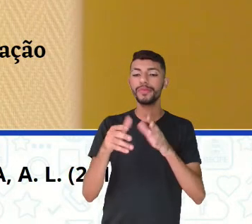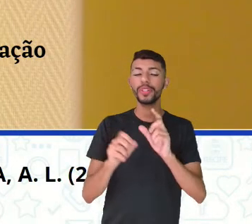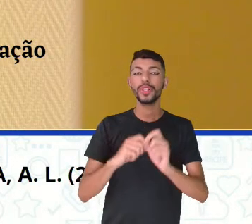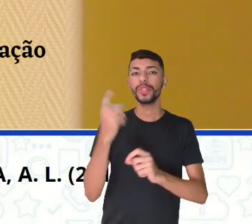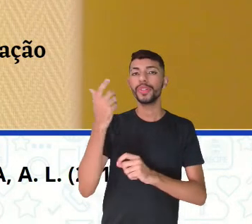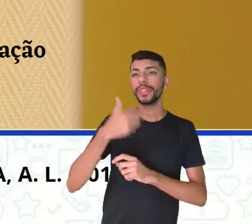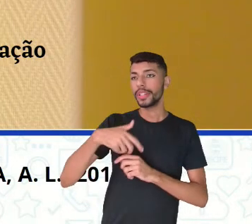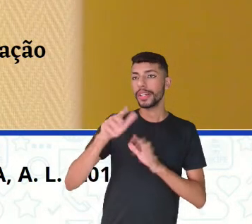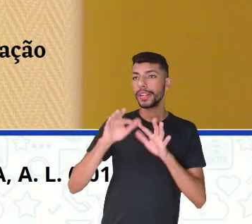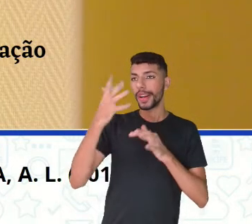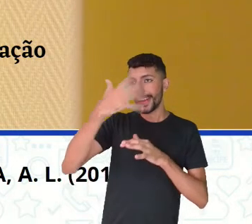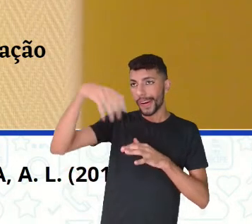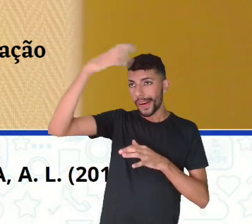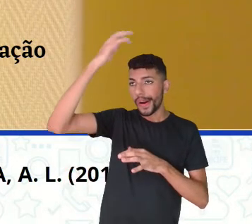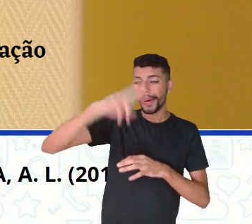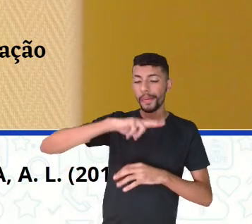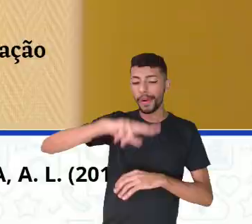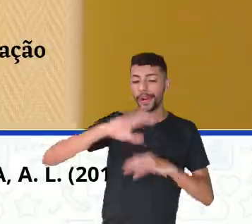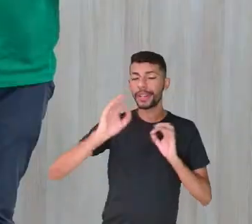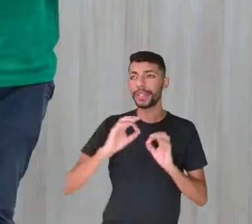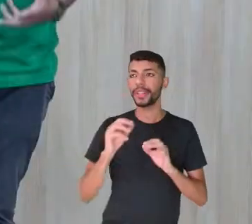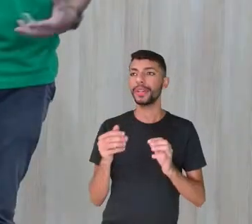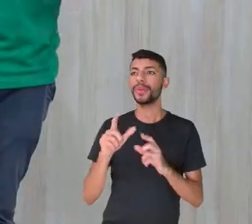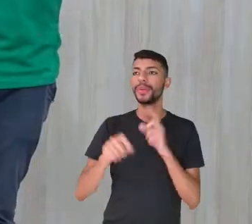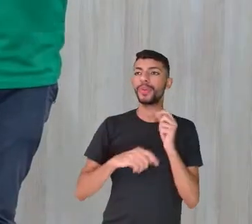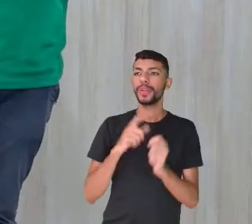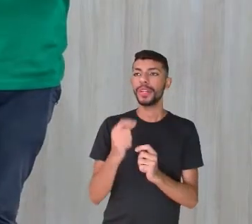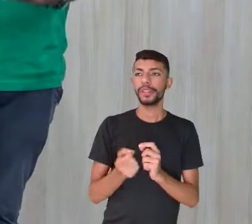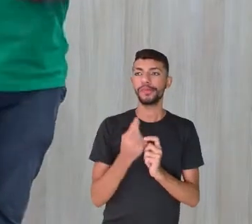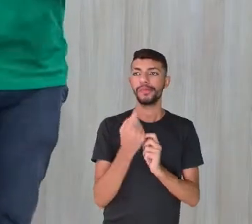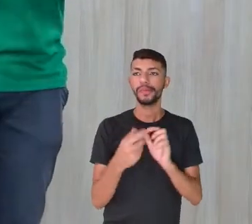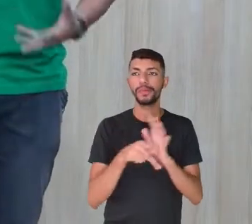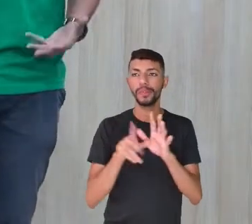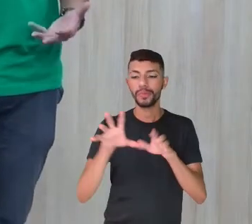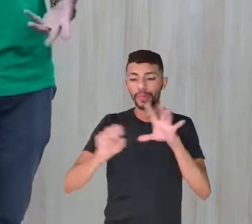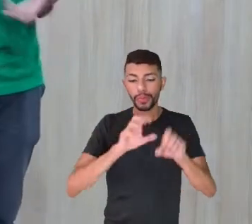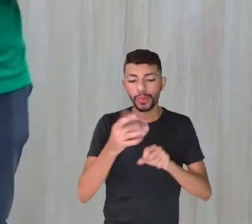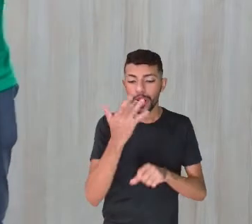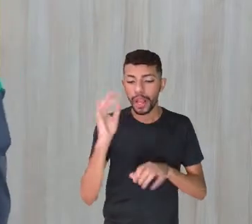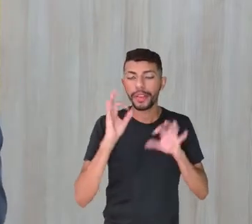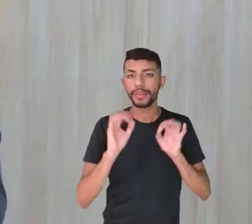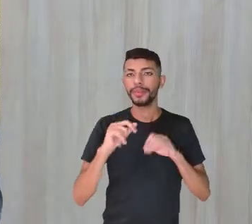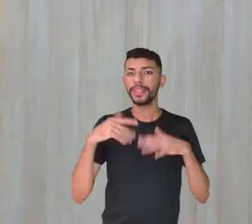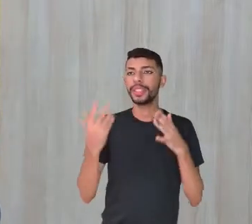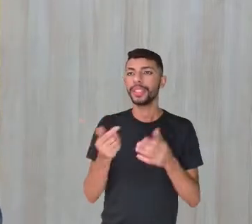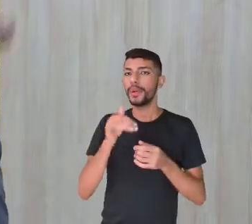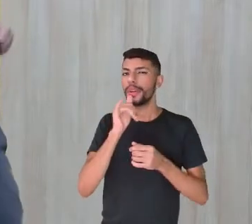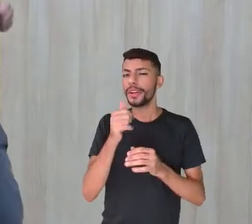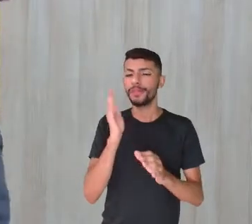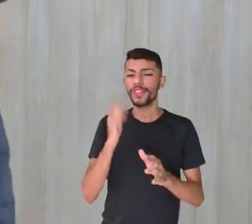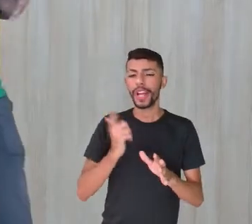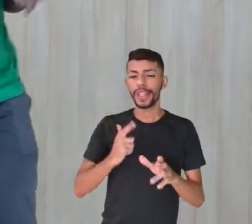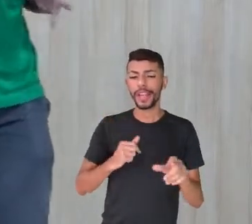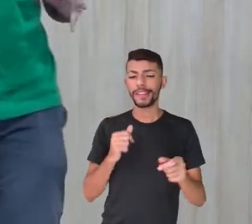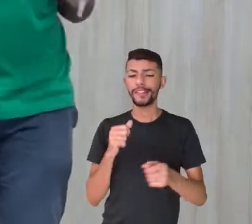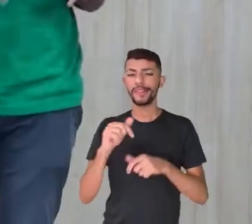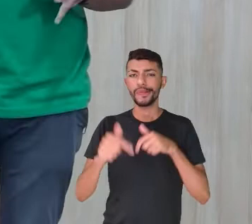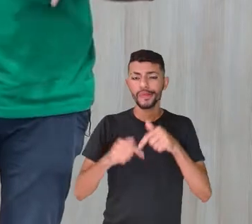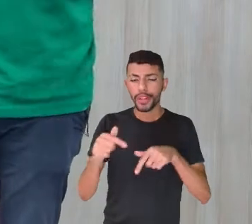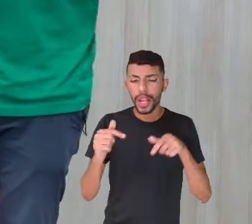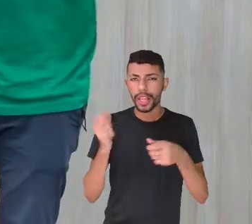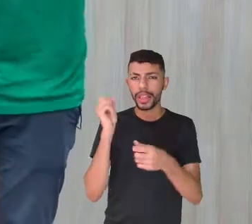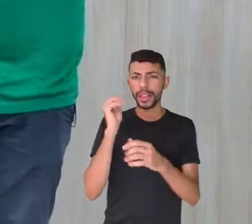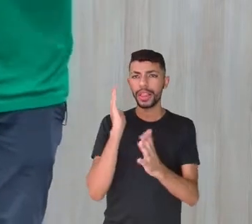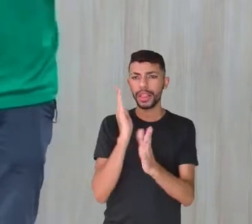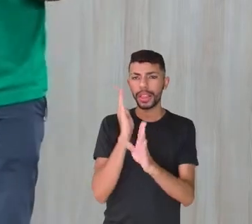aí já no século XVIII, eles, com a atividade sendo desenvolvida, eles vão o quê? Vão achar mais, né? Vamos ali, vamos ver o que é que tem ali, vamos explorar aquela